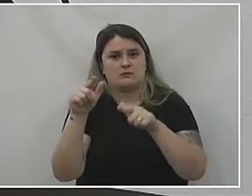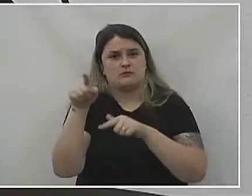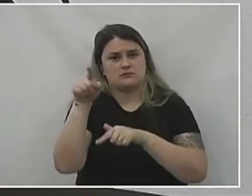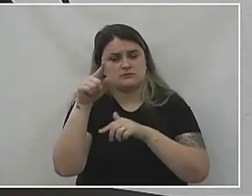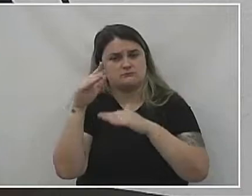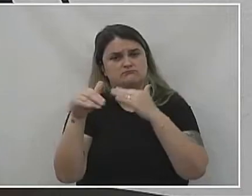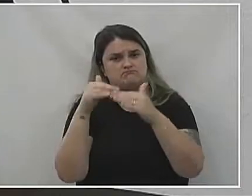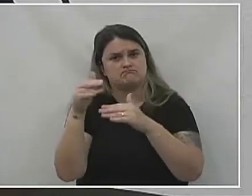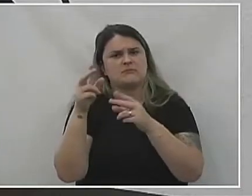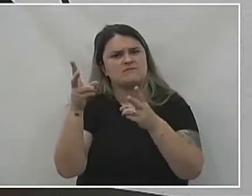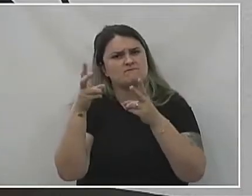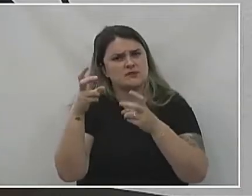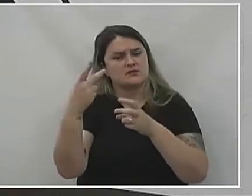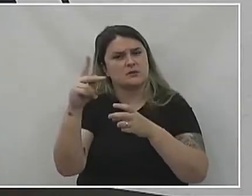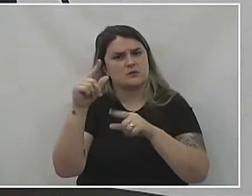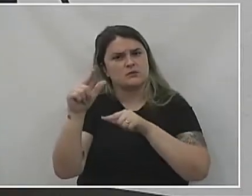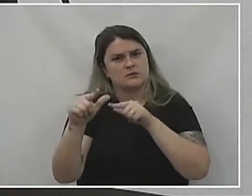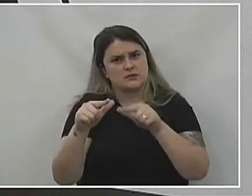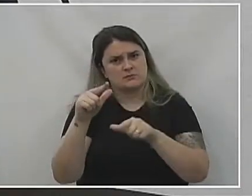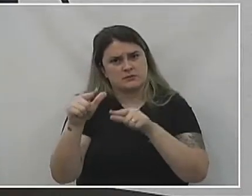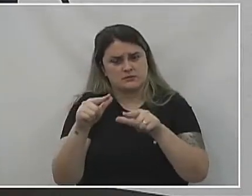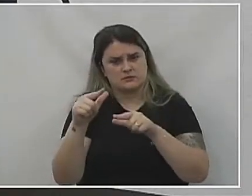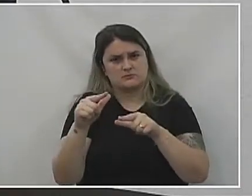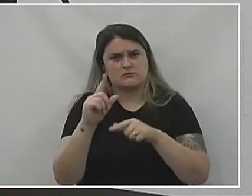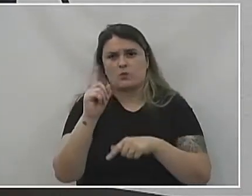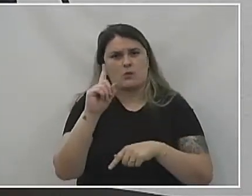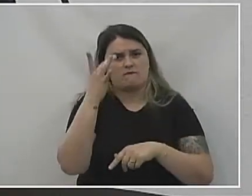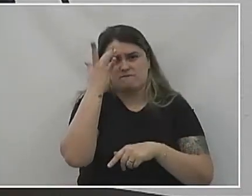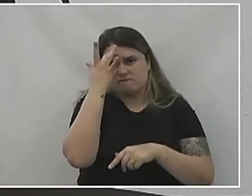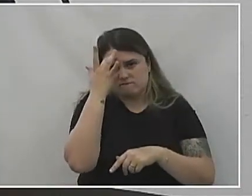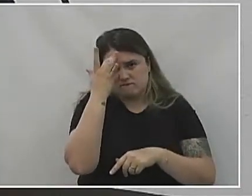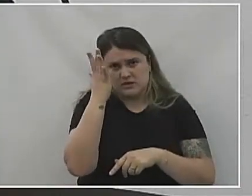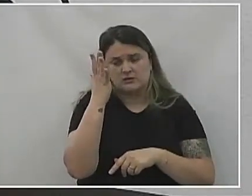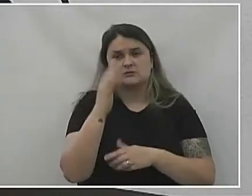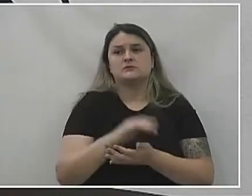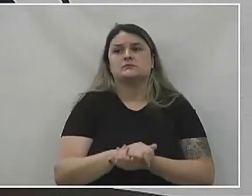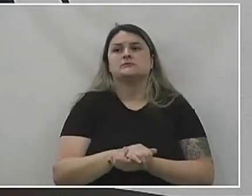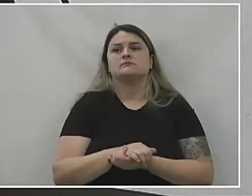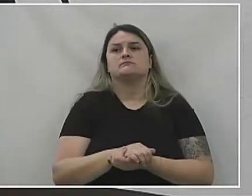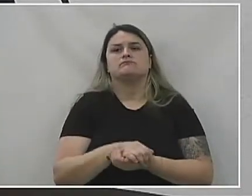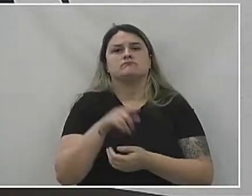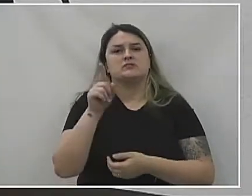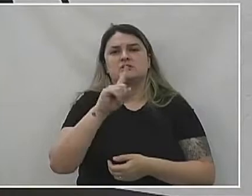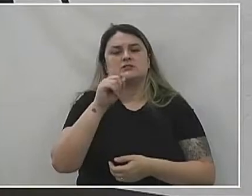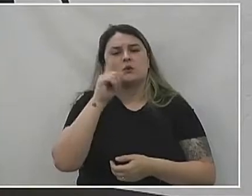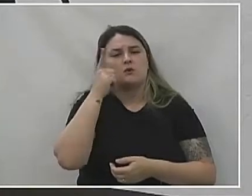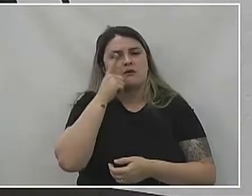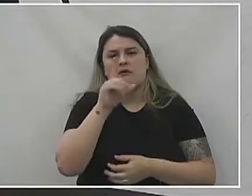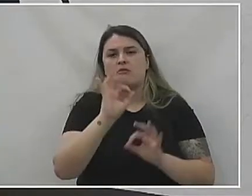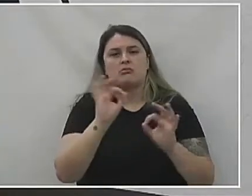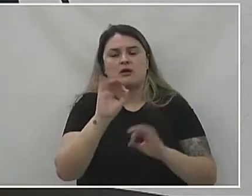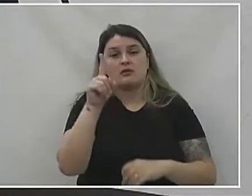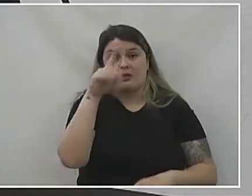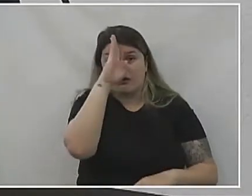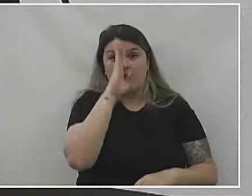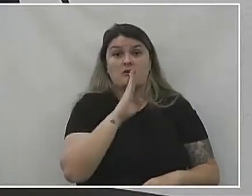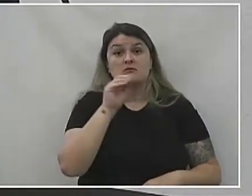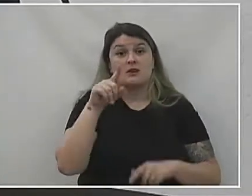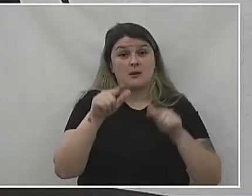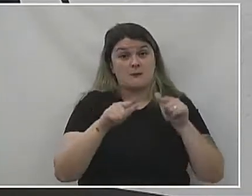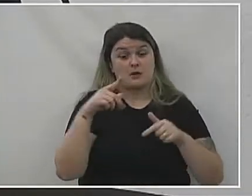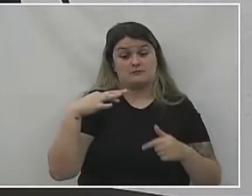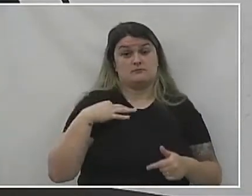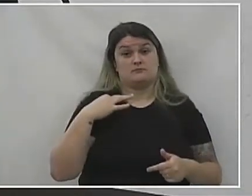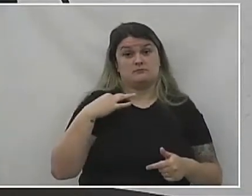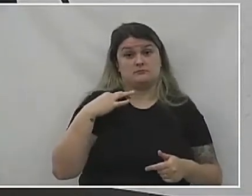você desenvolve tá a gente vê se trabalho um trabalho que não é fácil trabalho que você não ganha para fazer se ganha não ganha